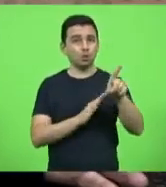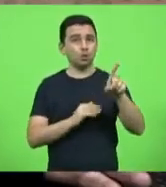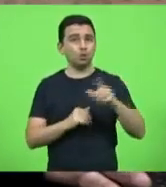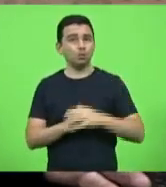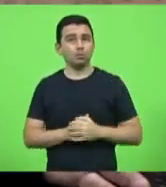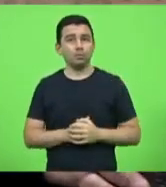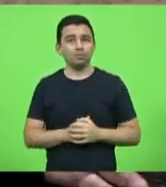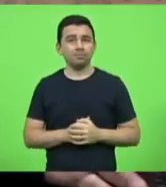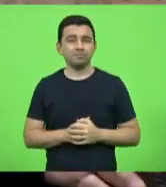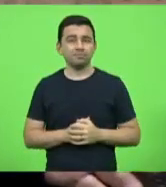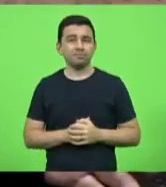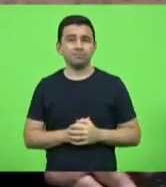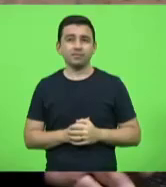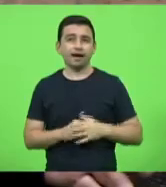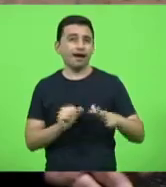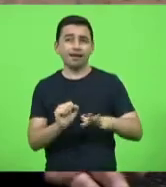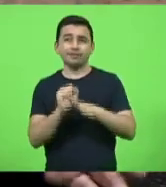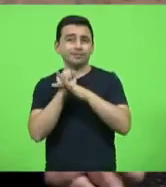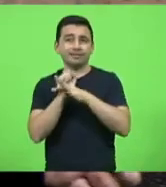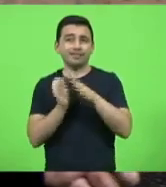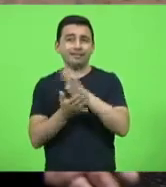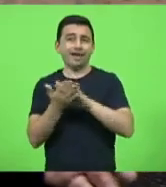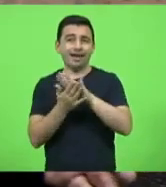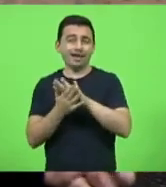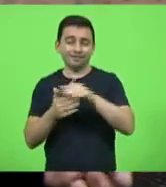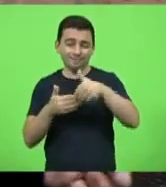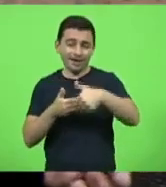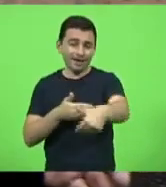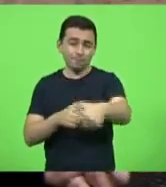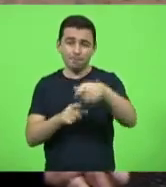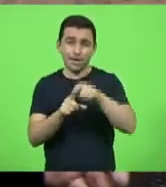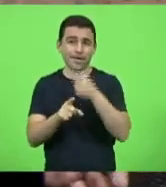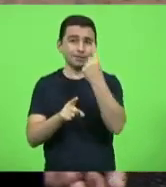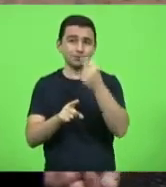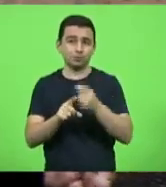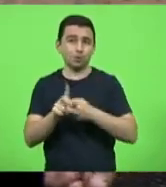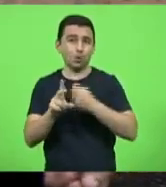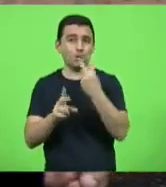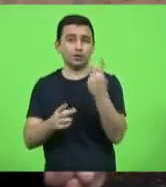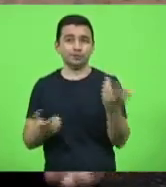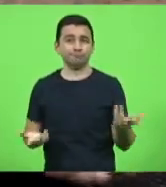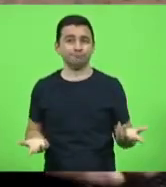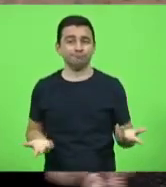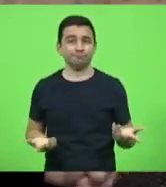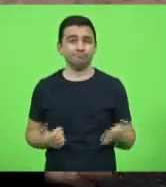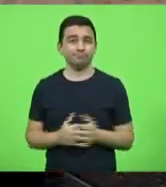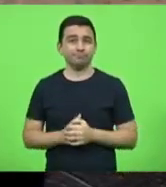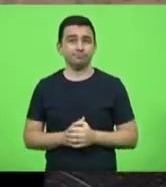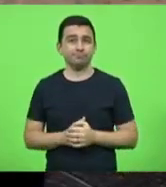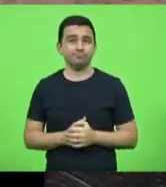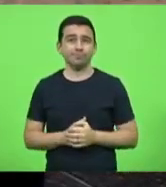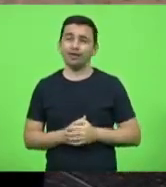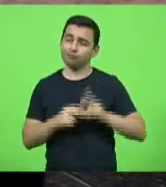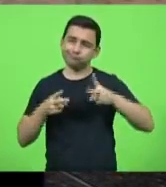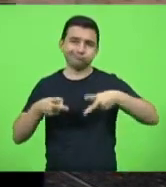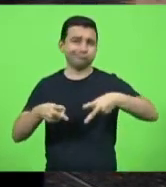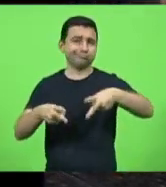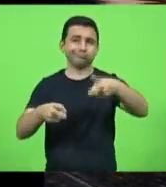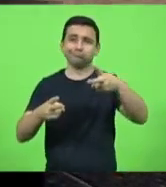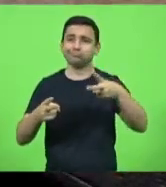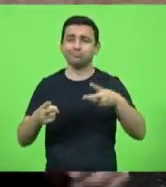A gente também não tem garantia nenhuma de que ele faça daqui a 1 mês, daqui a 2 meses, daqui... e continua nessa